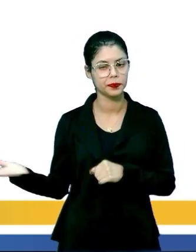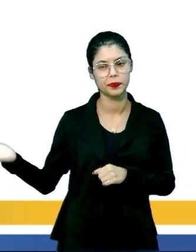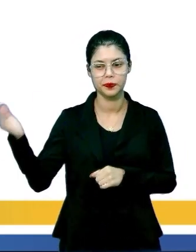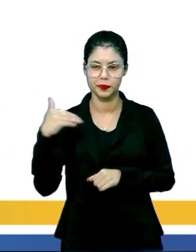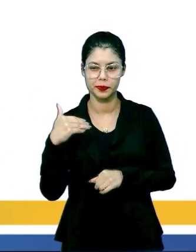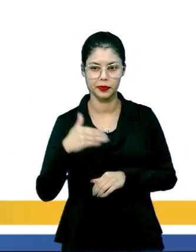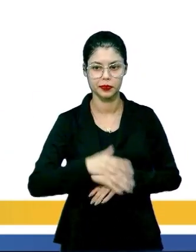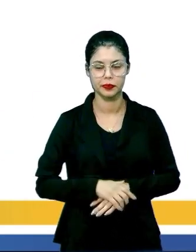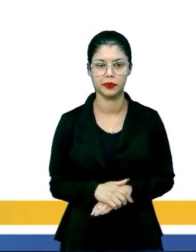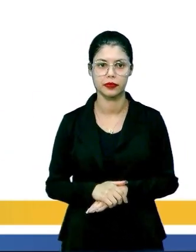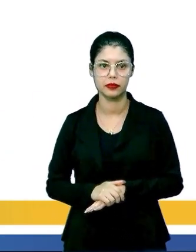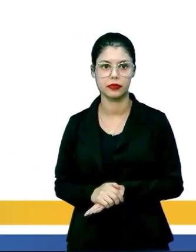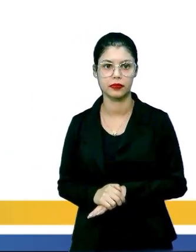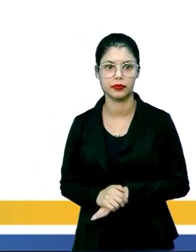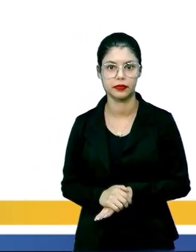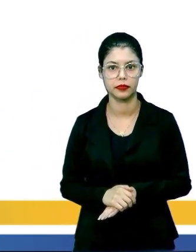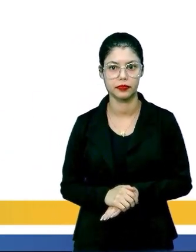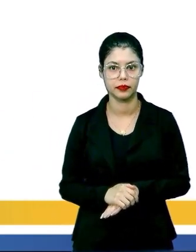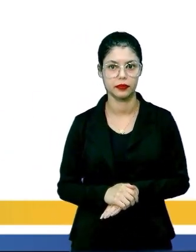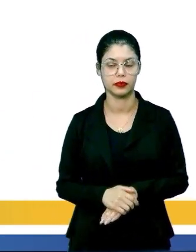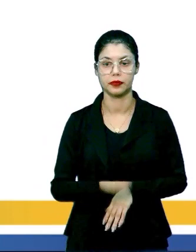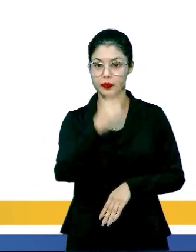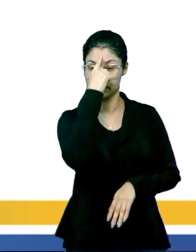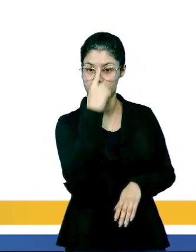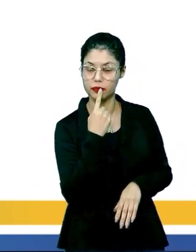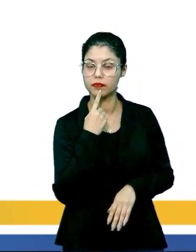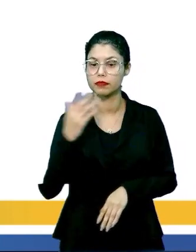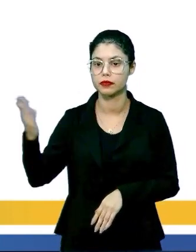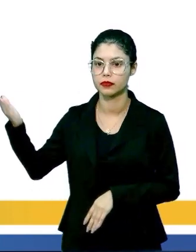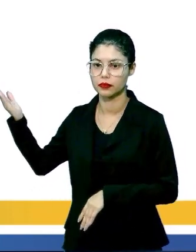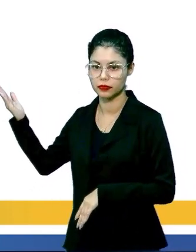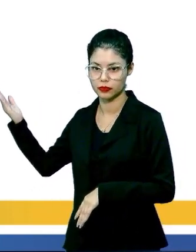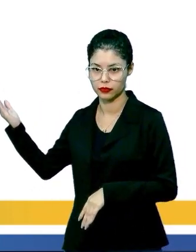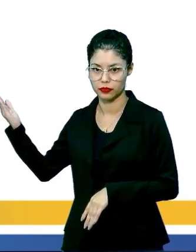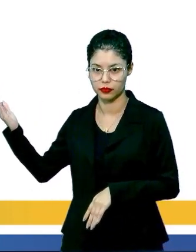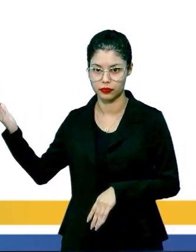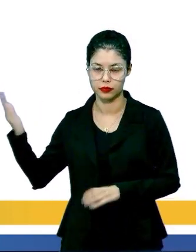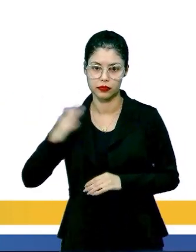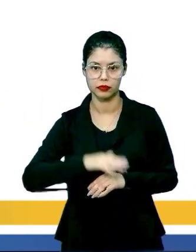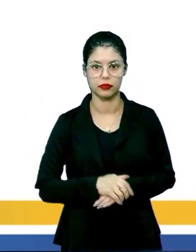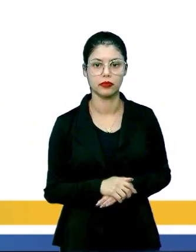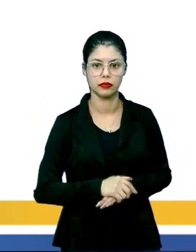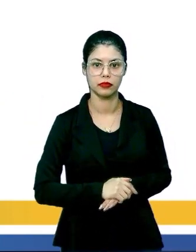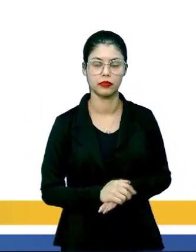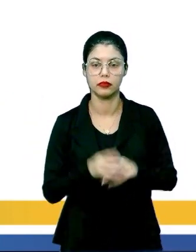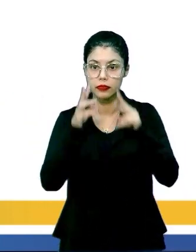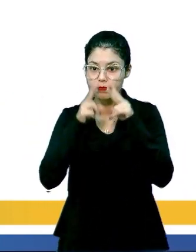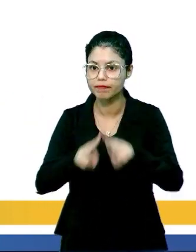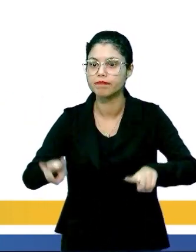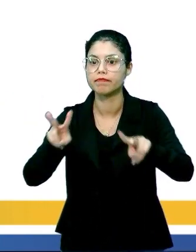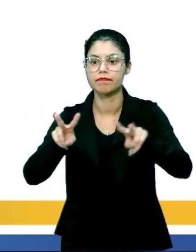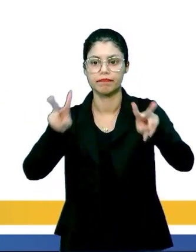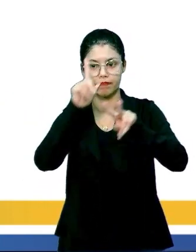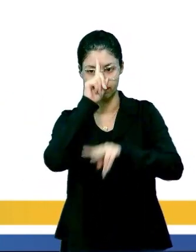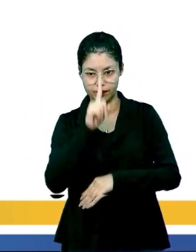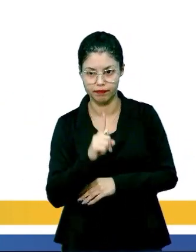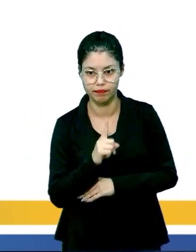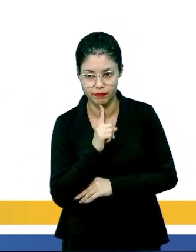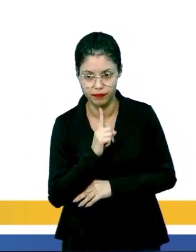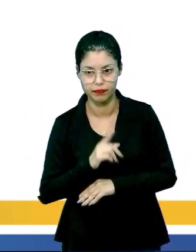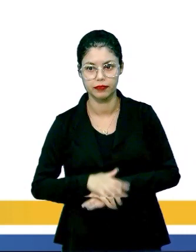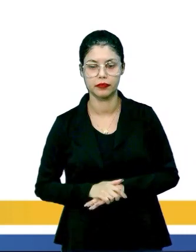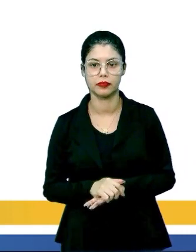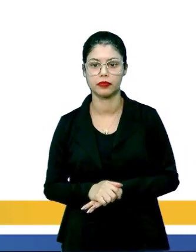vamos exercitar. Né? Prestem atenção na imagem, né? Acerca da imagem ao lado, visualizem essa